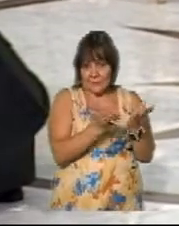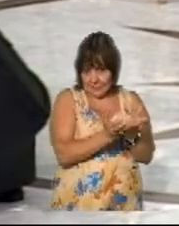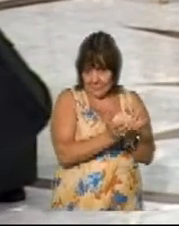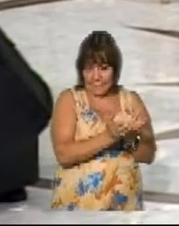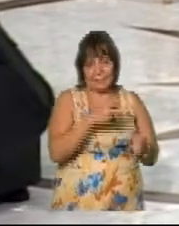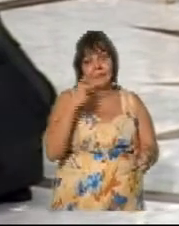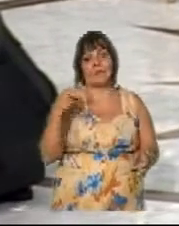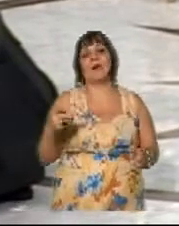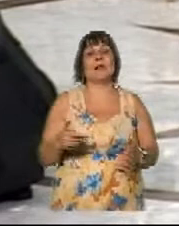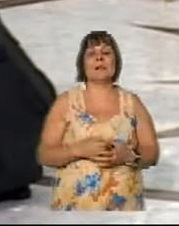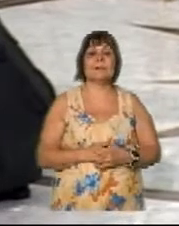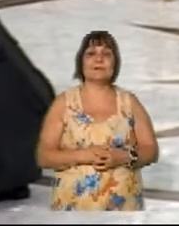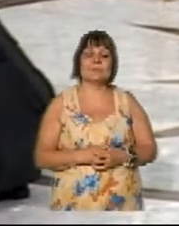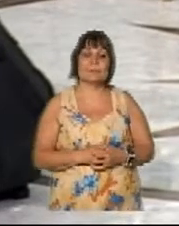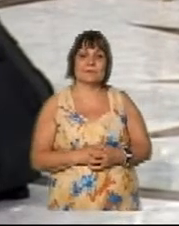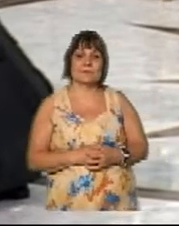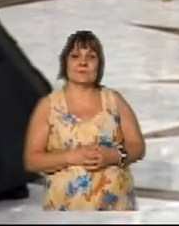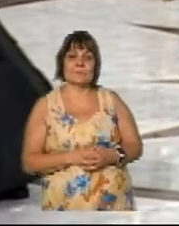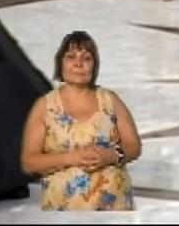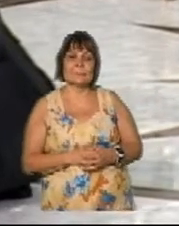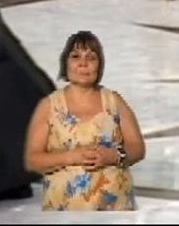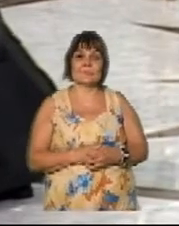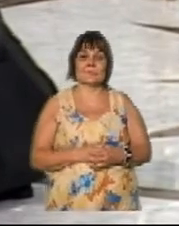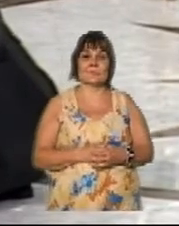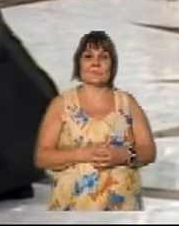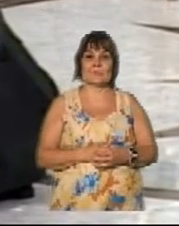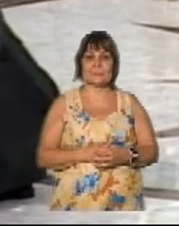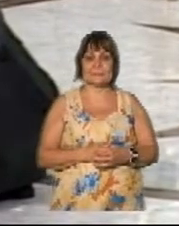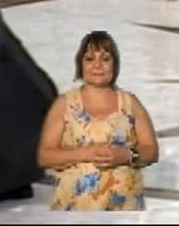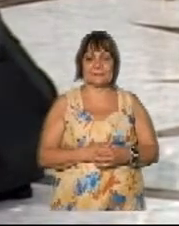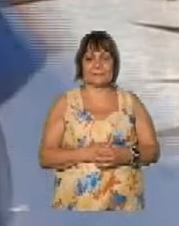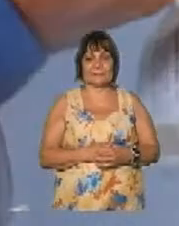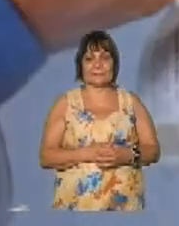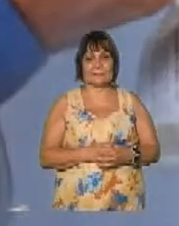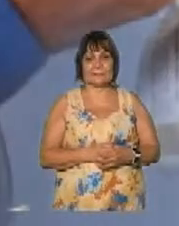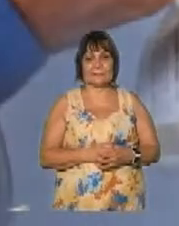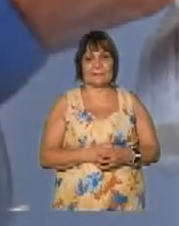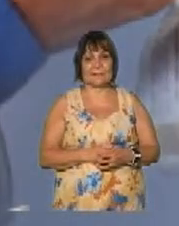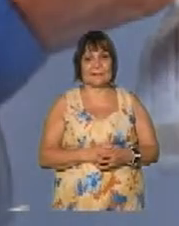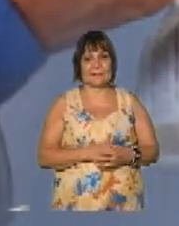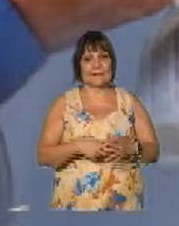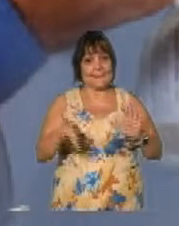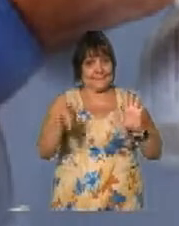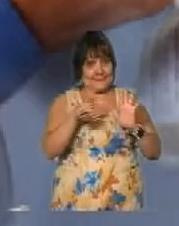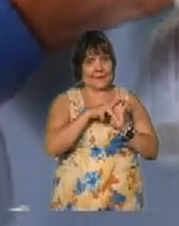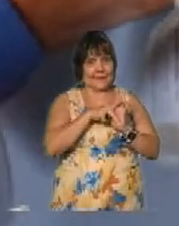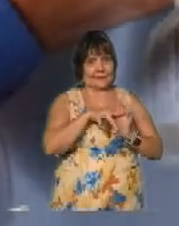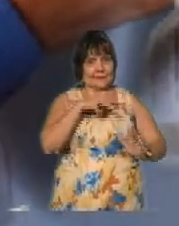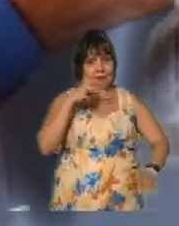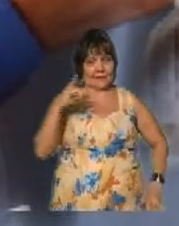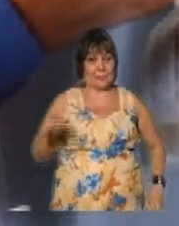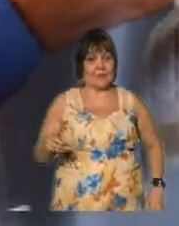só para lembrar o que diz a palavra do Senhor, com palavras de Simão Pedro, ele disse: mestre,